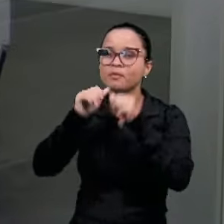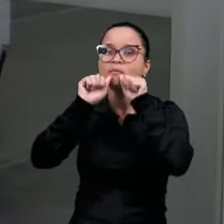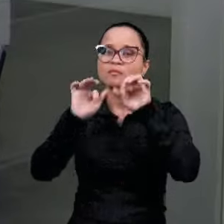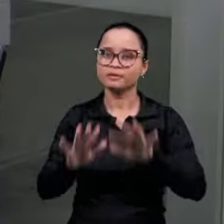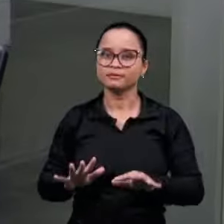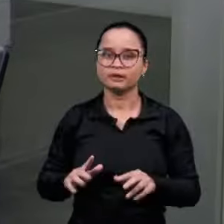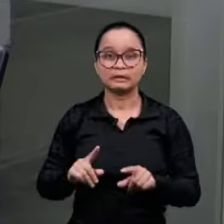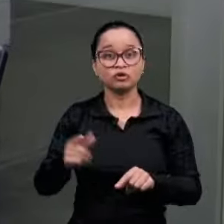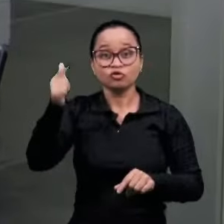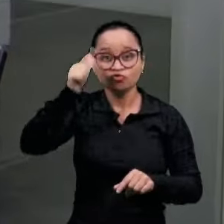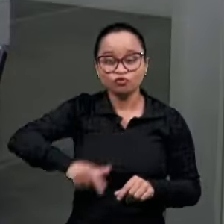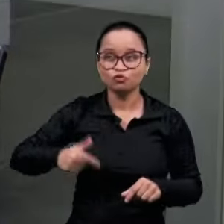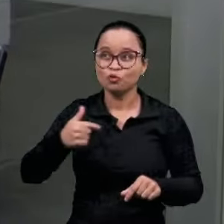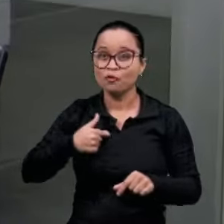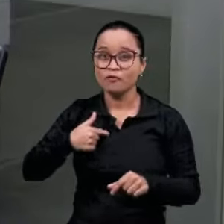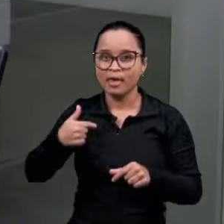surpresa.